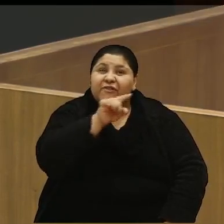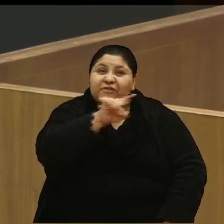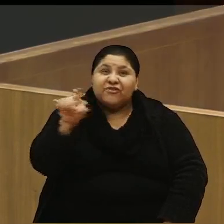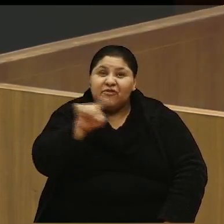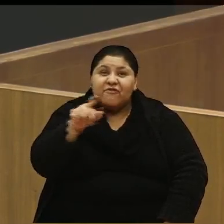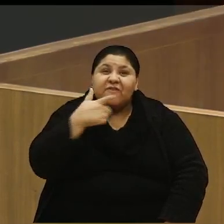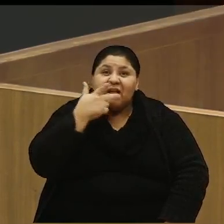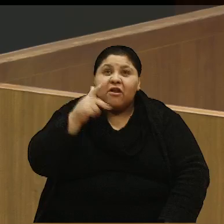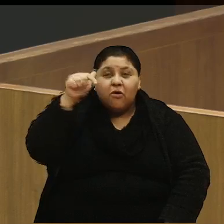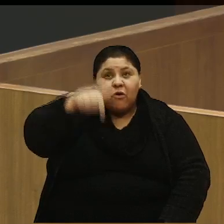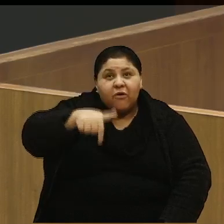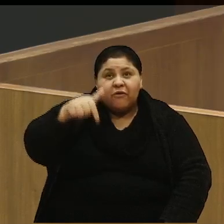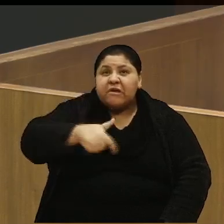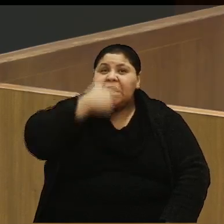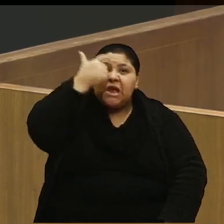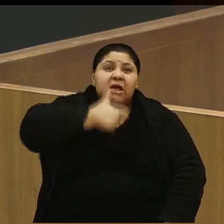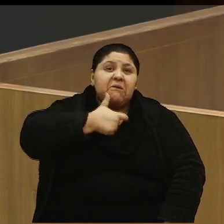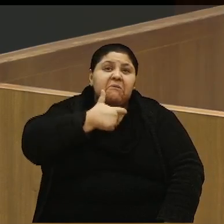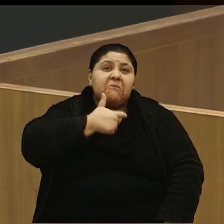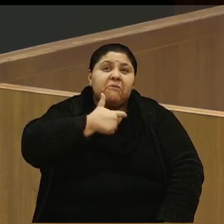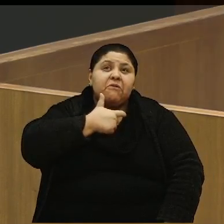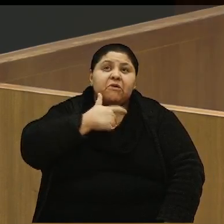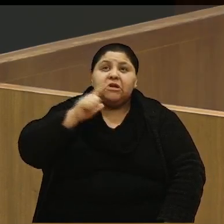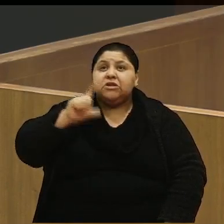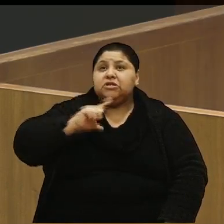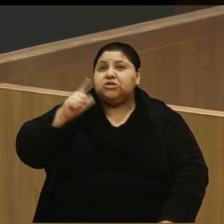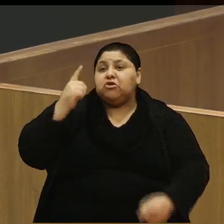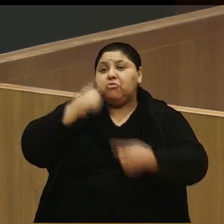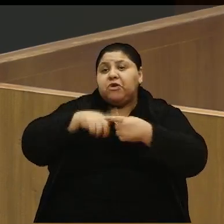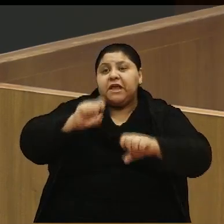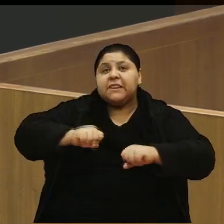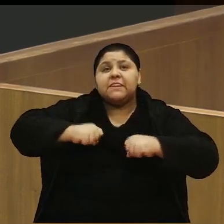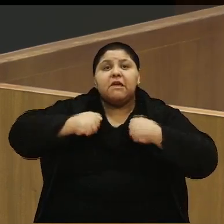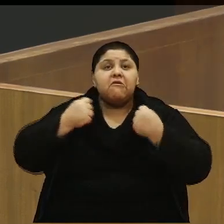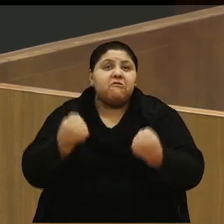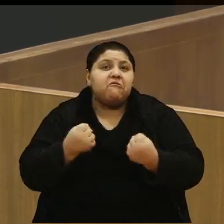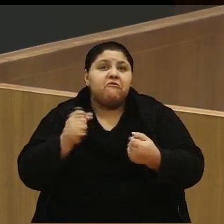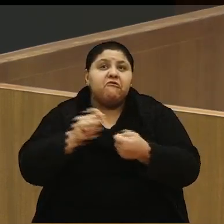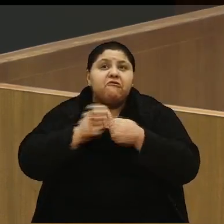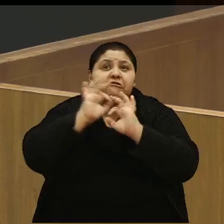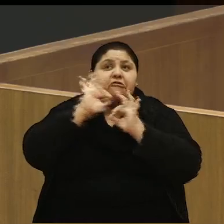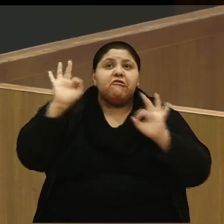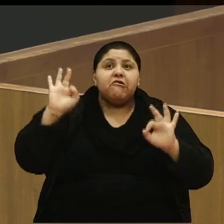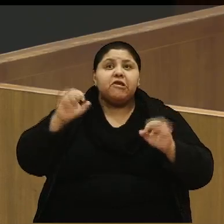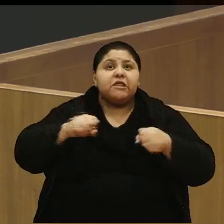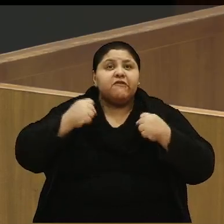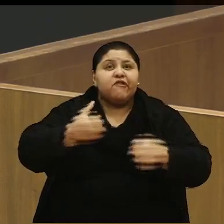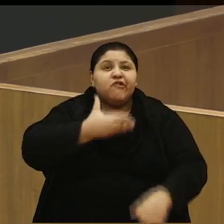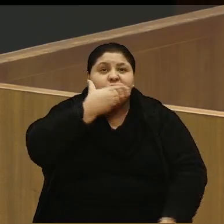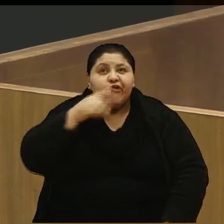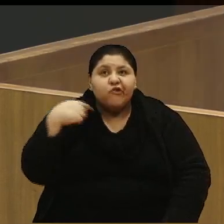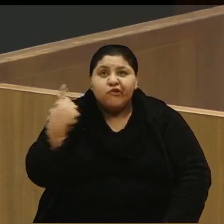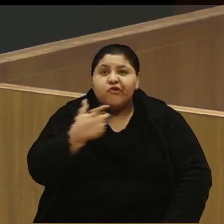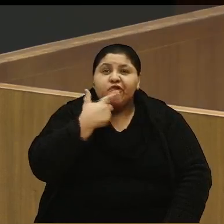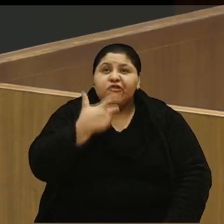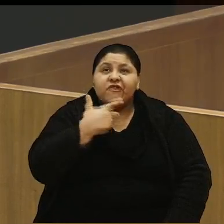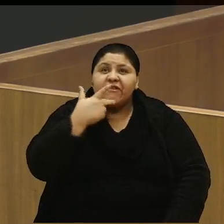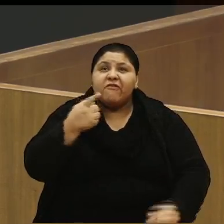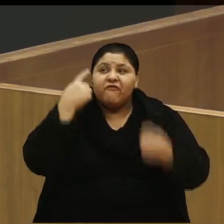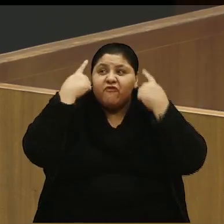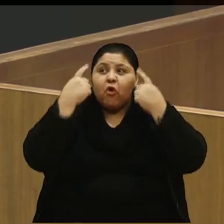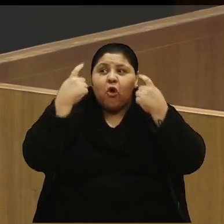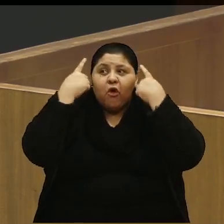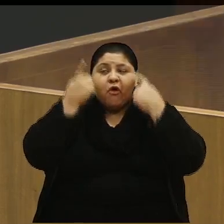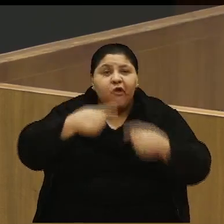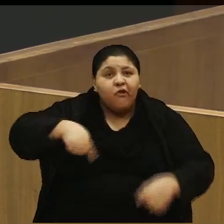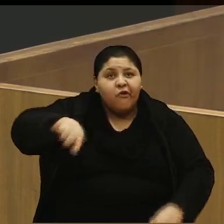aqui, achando que tinham por que defender. Fazer um discurso defendendo os homens. Nós estamos falando sobre a violência. Nós